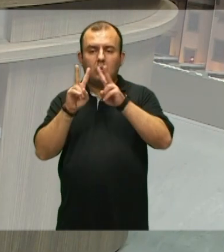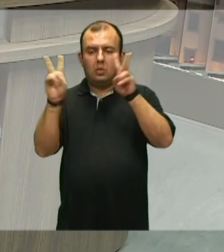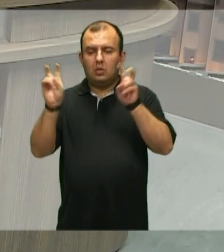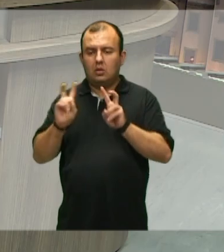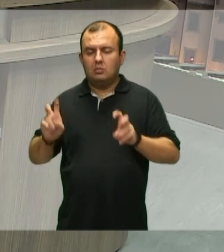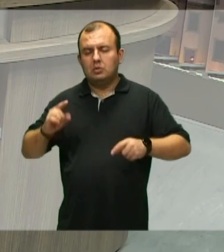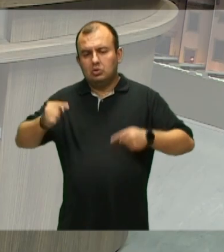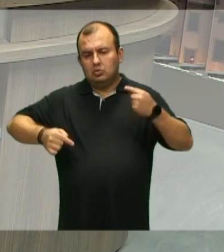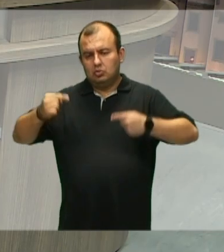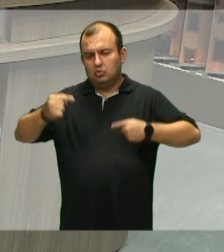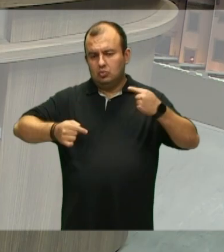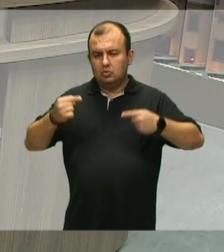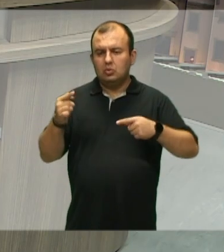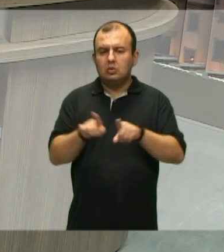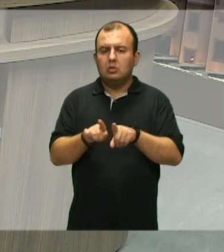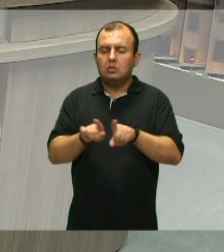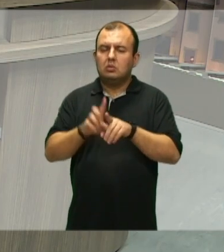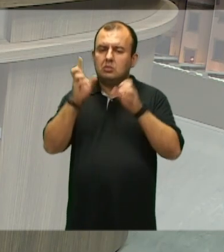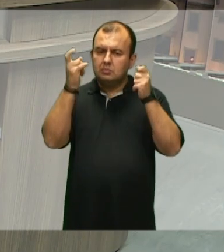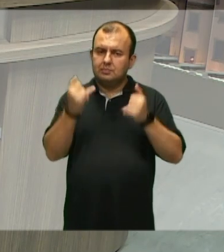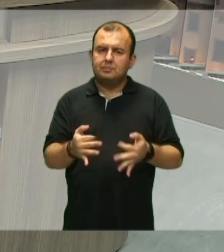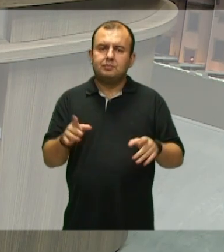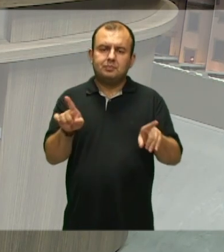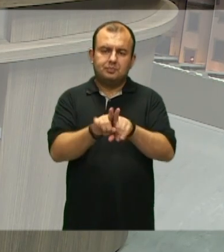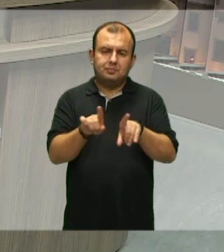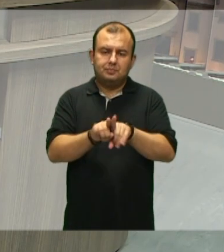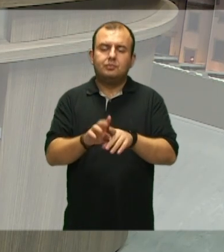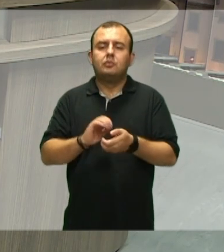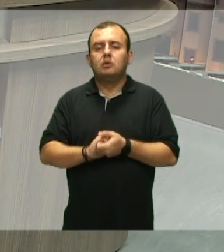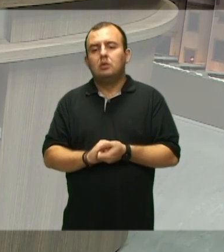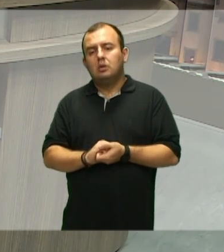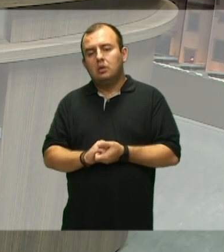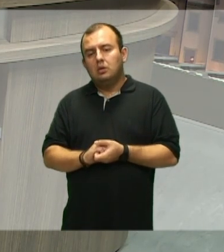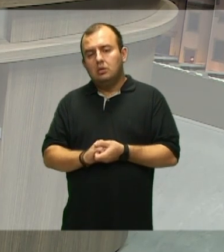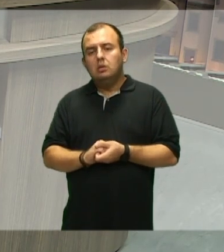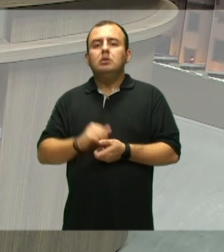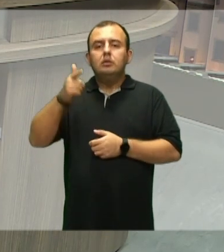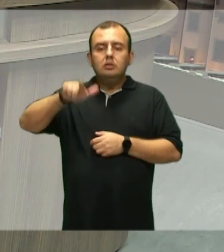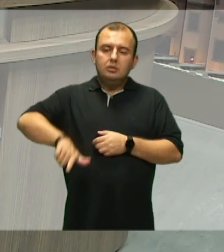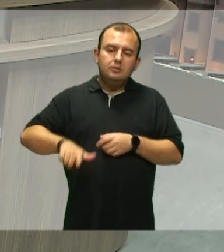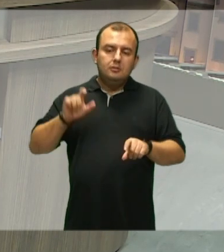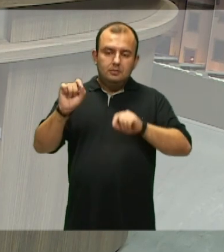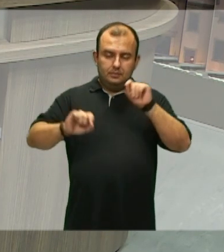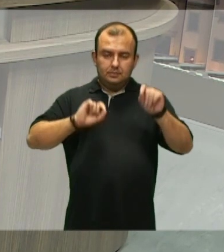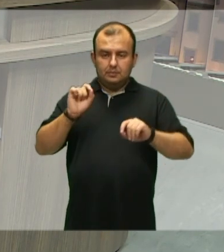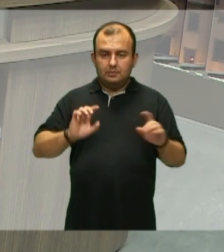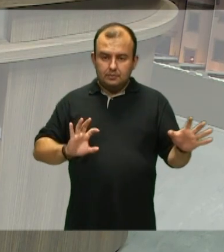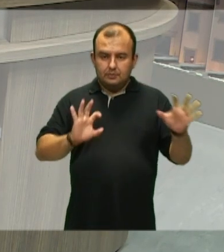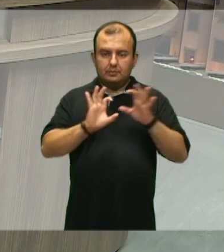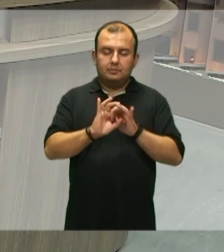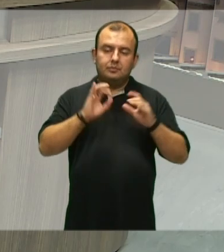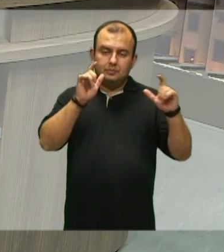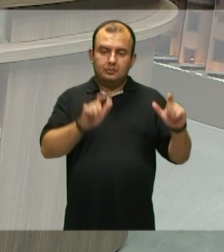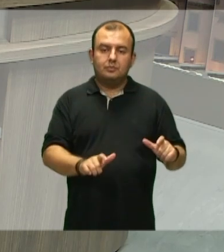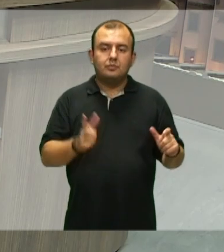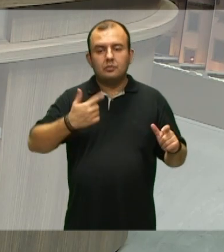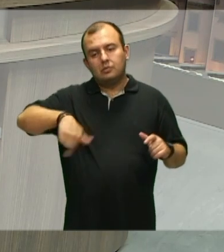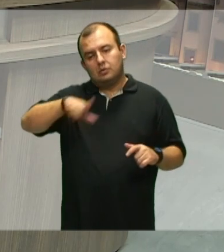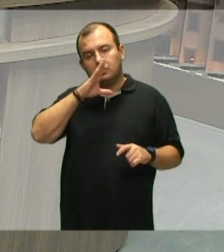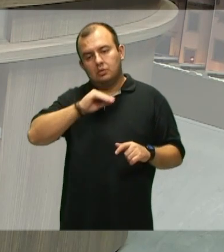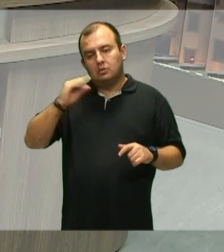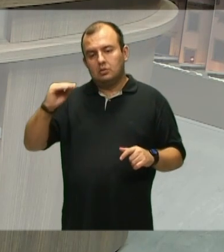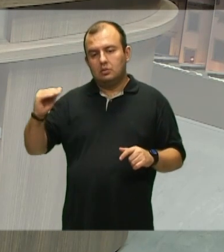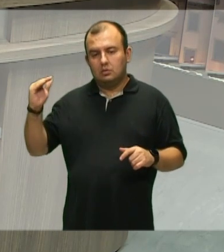outras discussões, outra narrativa, né? Então, e de novo, acho que é associado a esse lugar de que nós